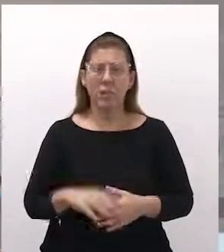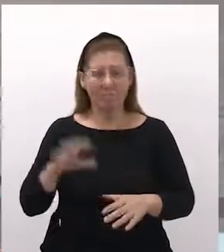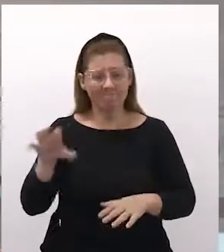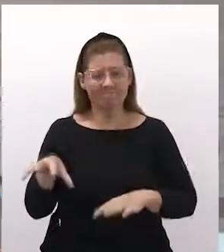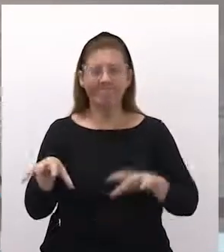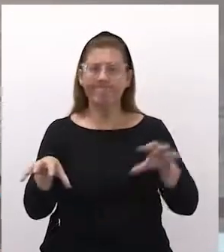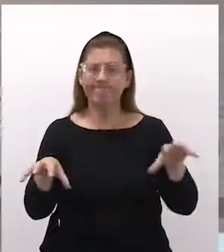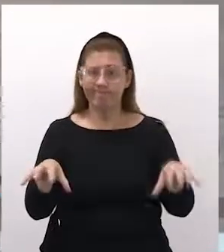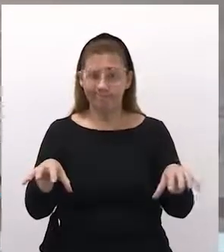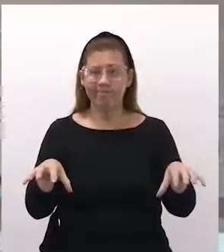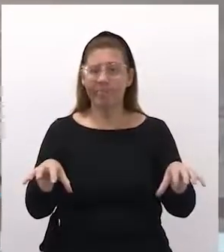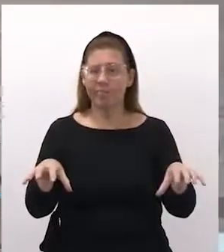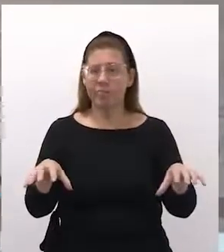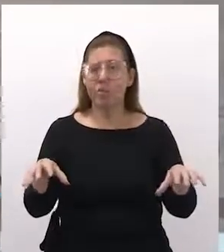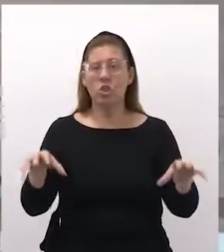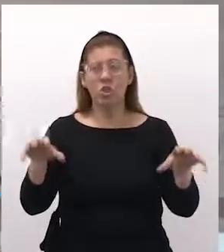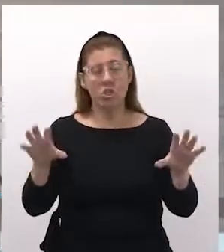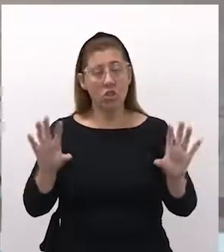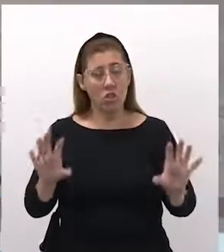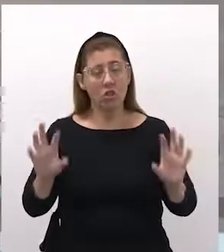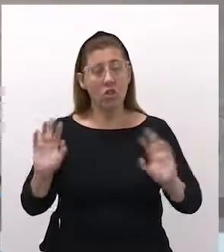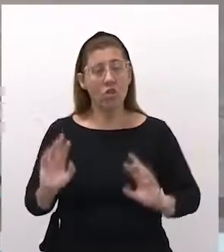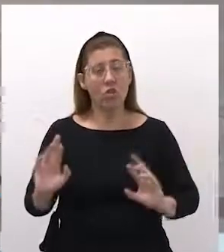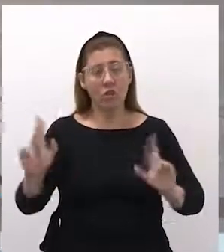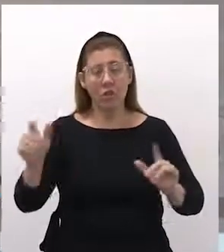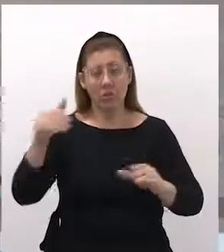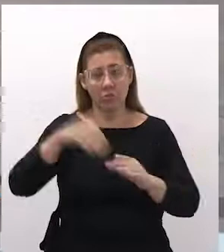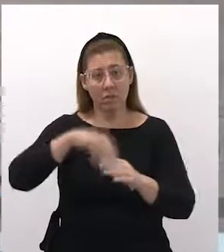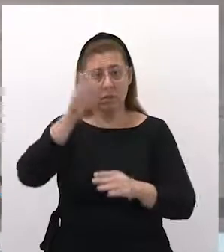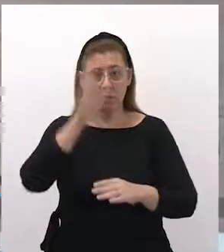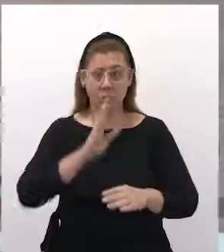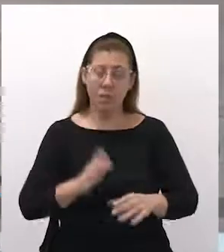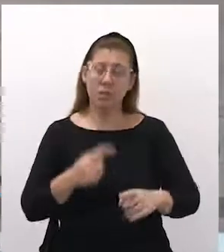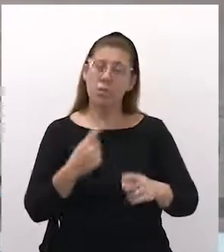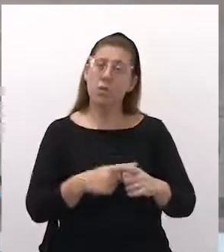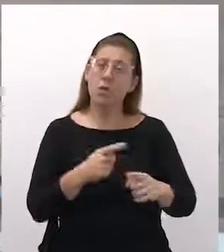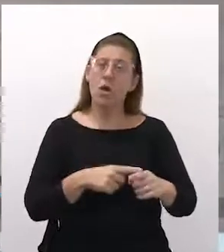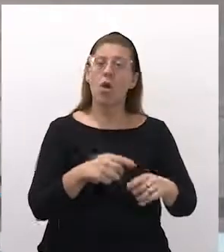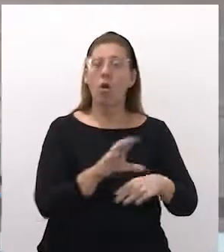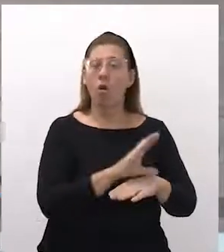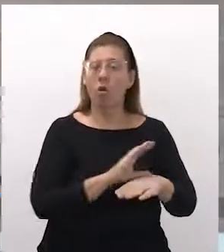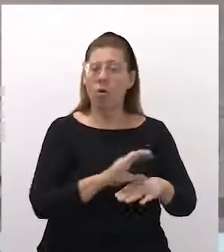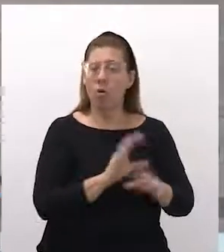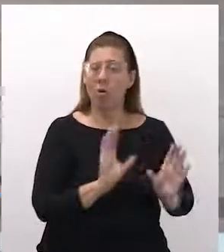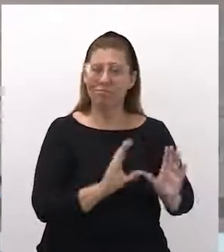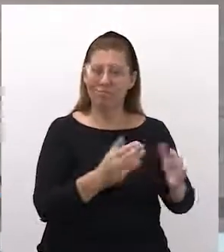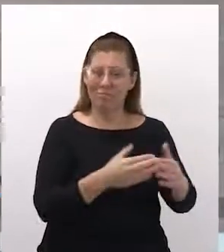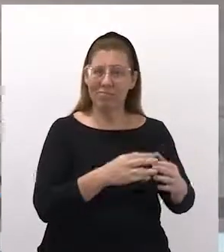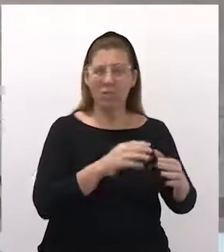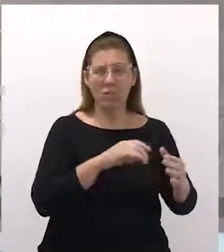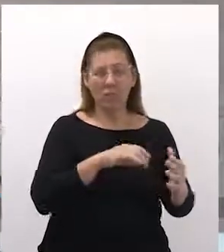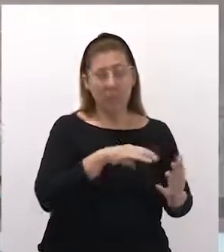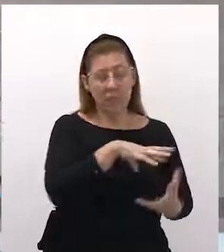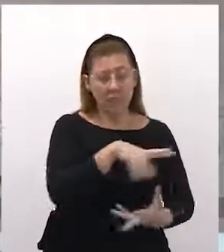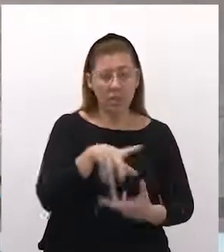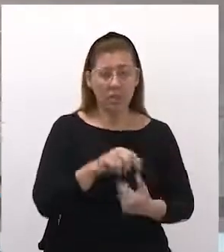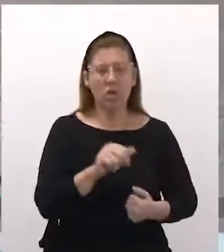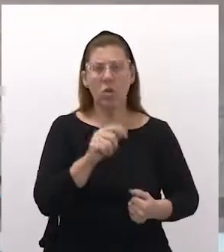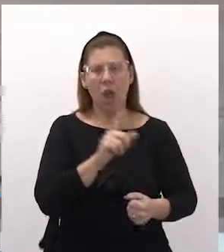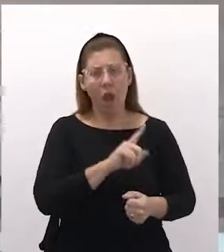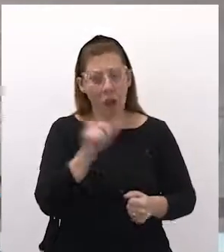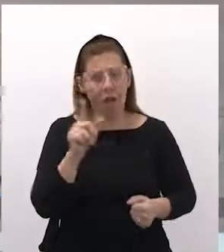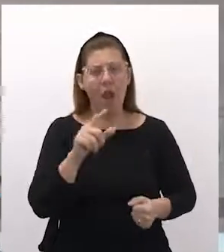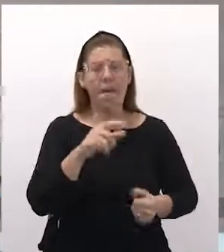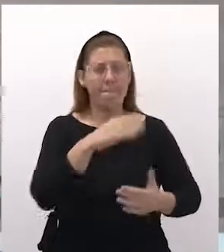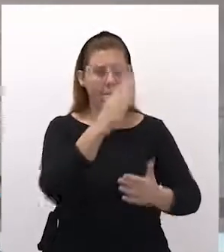duas normas diferentes dentro do Brasil, porque essa convenção internacional, quando o Brasil foi lá e assinou, ratificou, que a